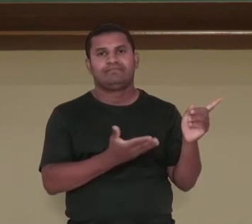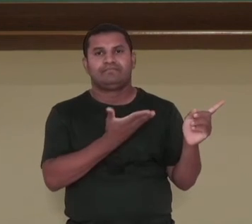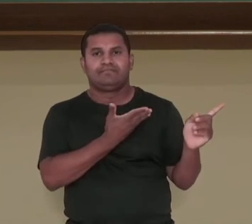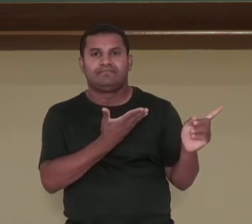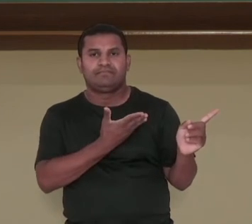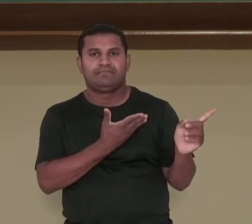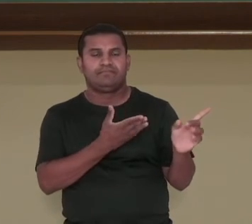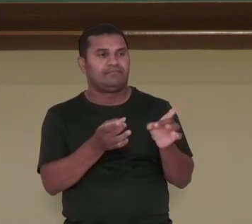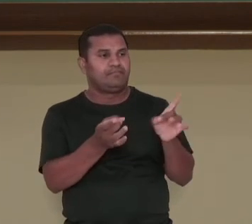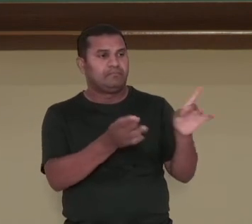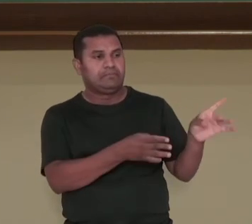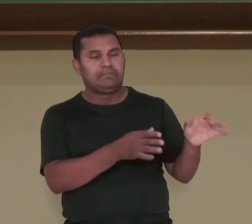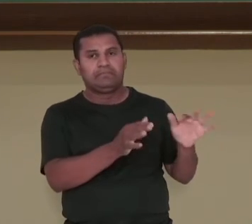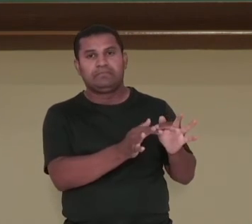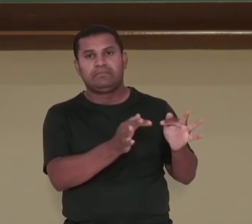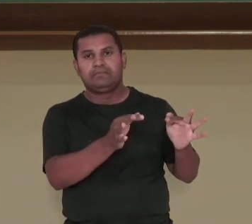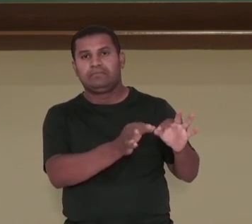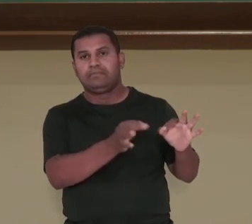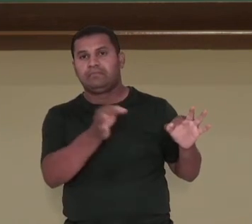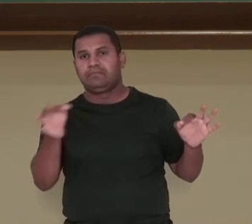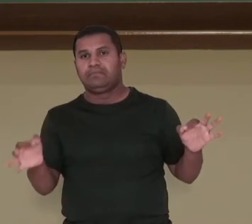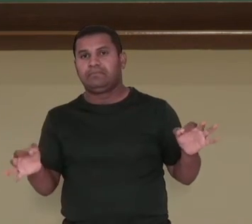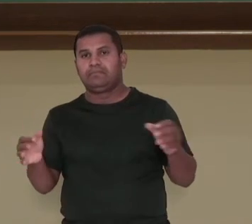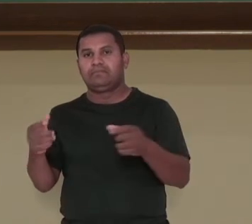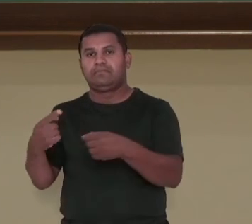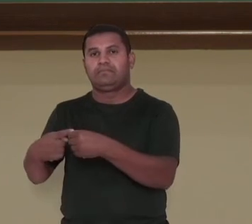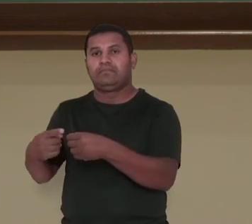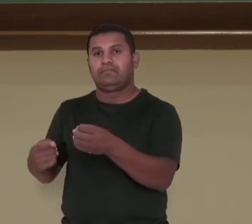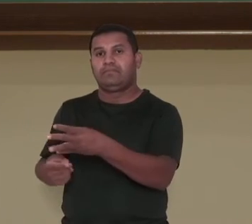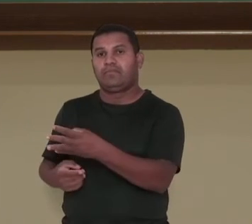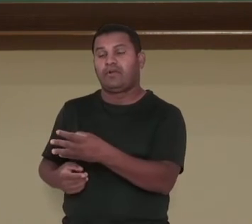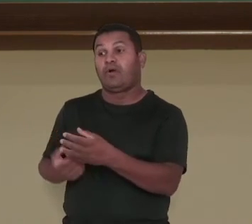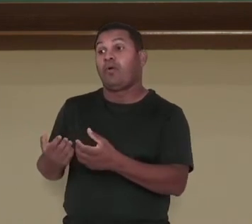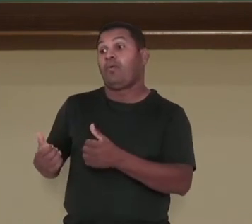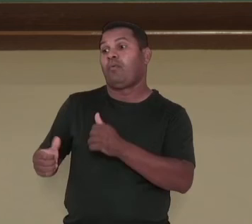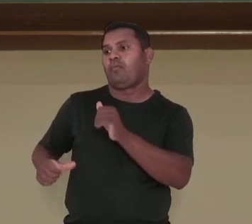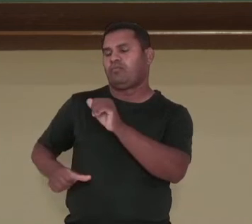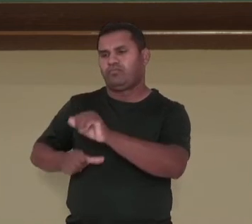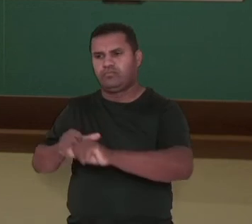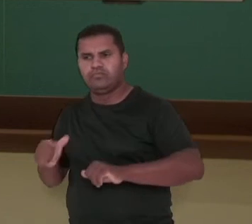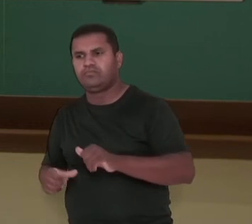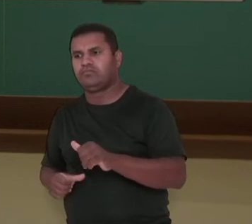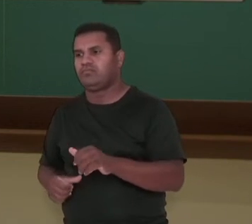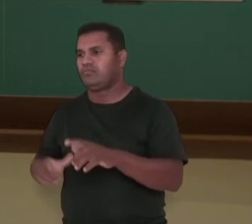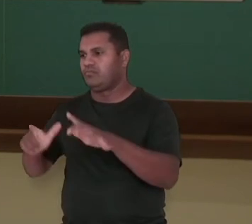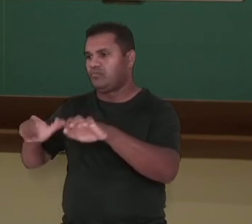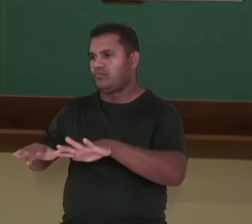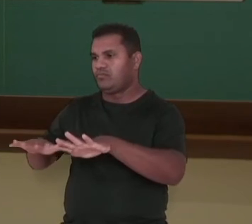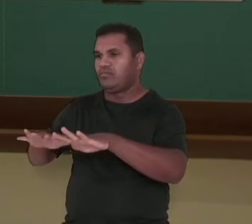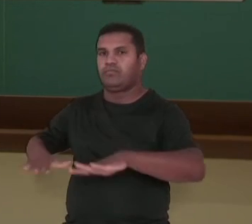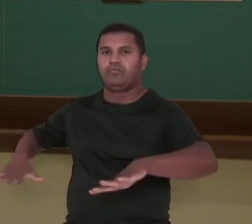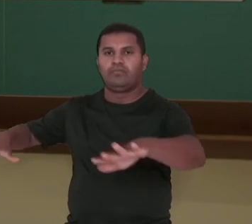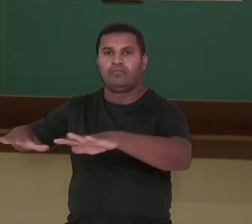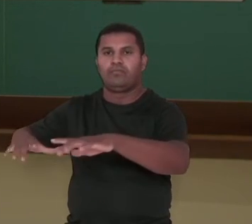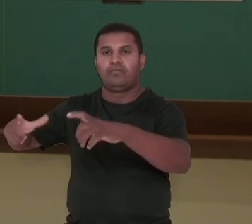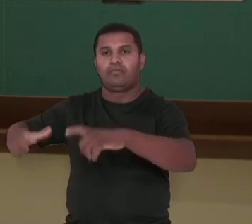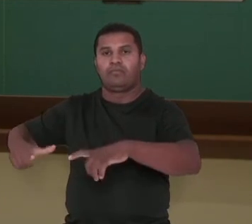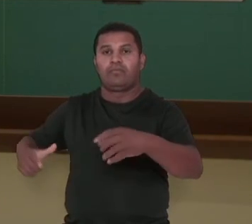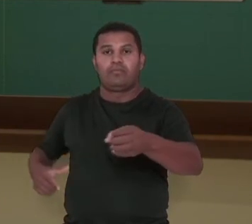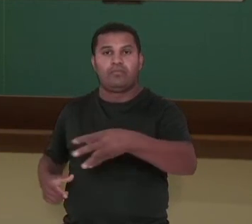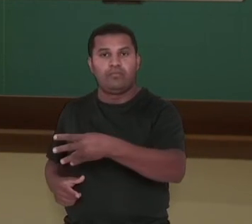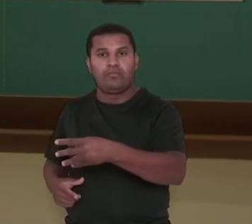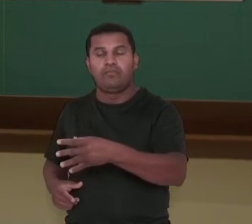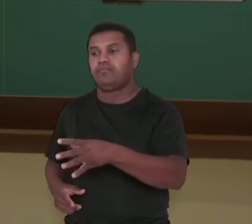se adaptar e tentar fazer o melhor nesse ambiente? Então vamos de uma última atividade. Tente se lembrar de